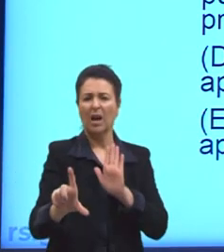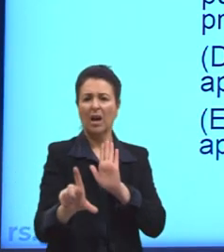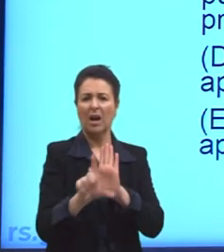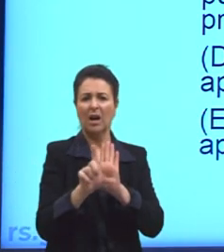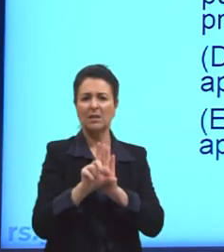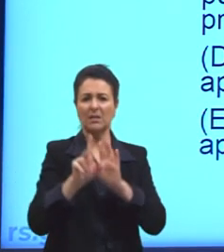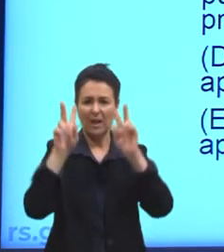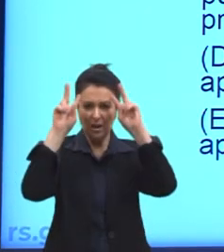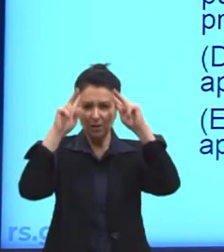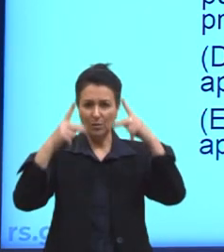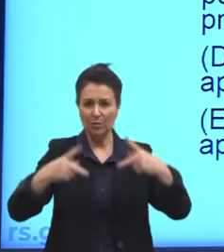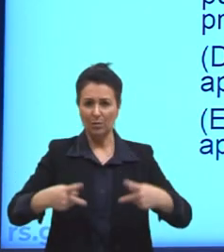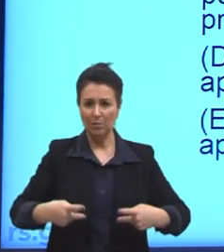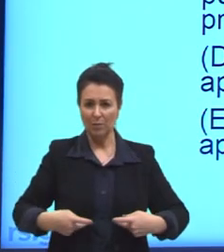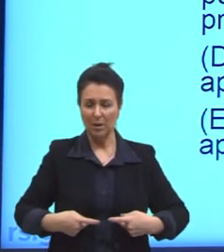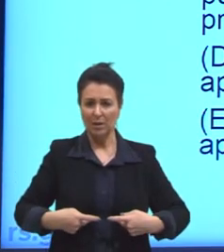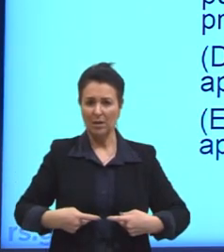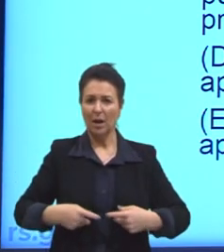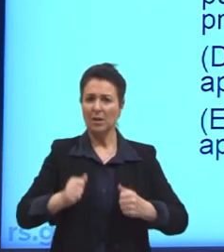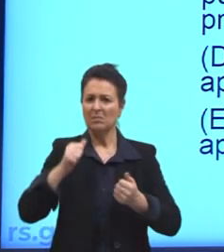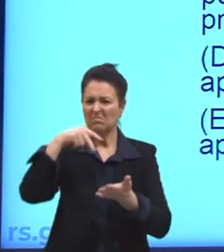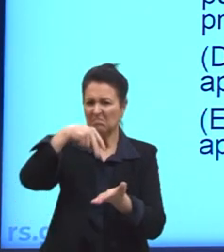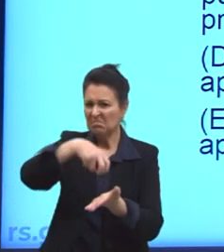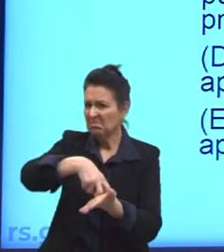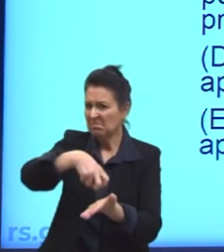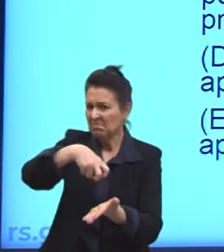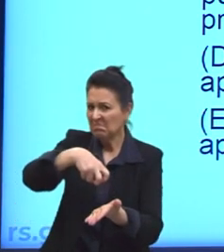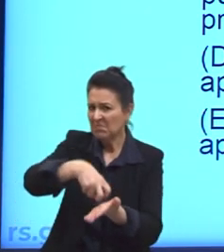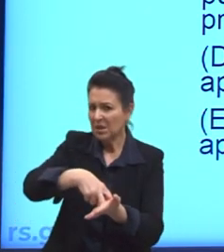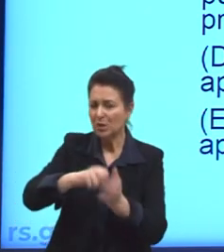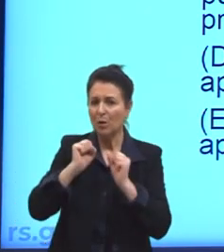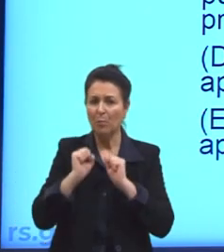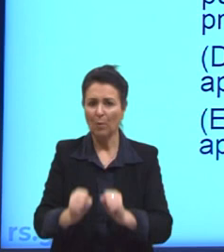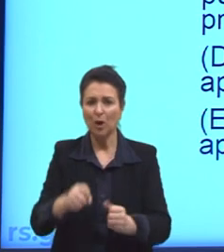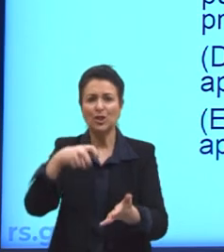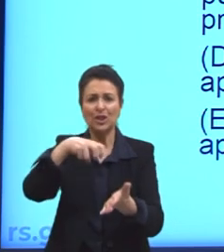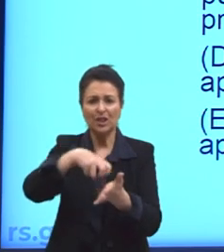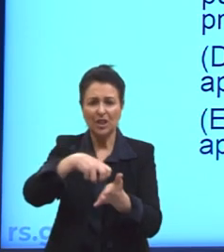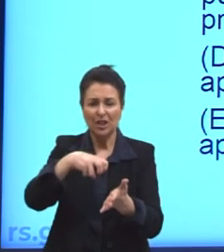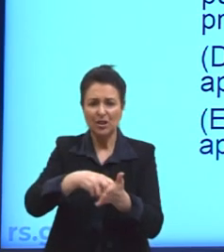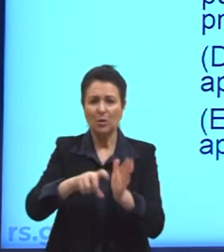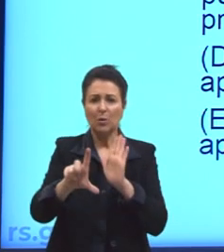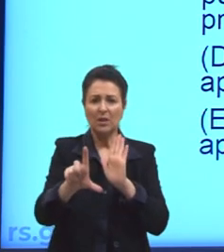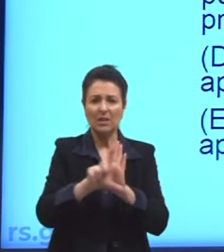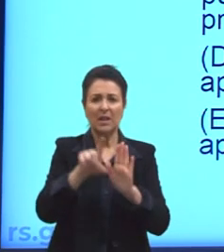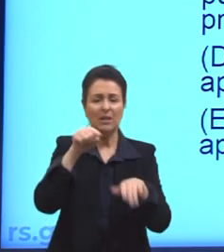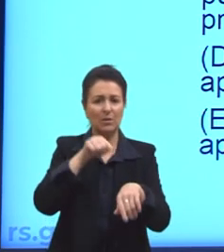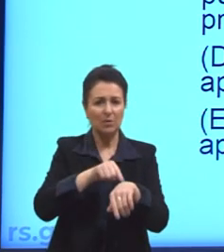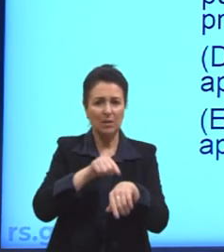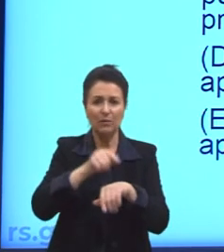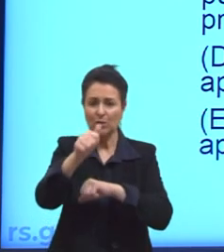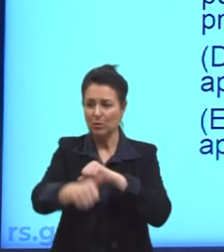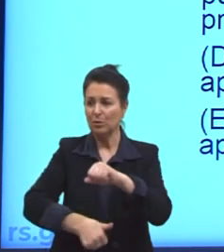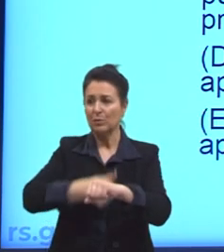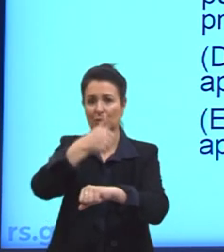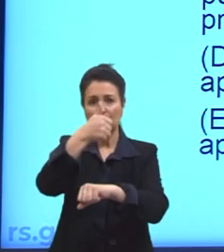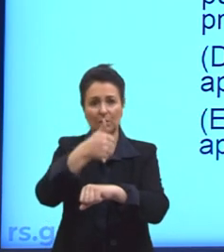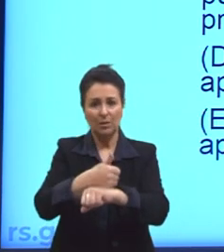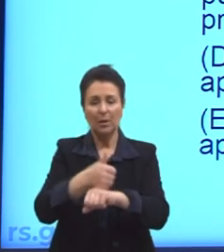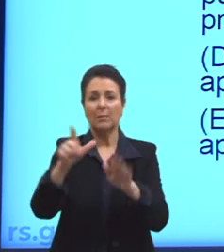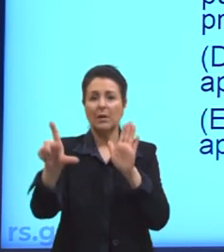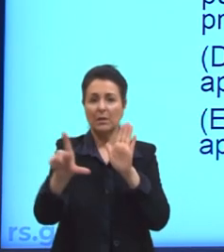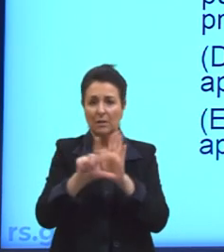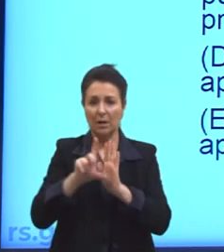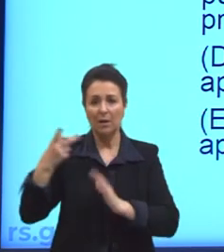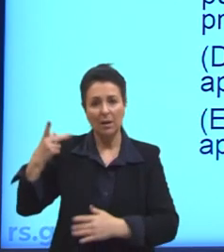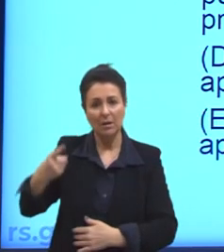humanas benção impunes muitas ações que só poderão ser punidas quando as leis temporais foram substituídas pelas leis eternas